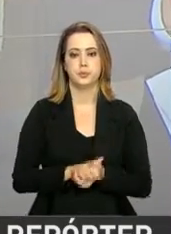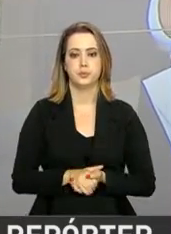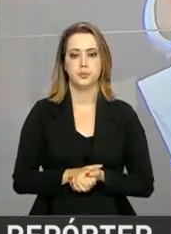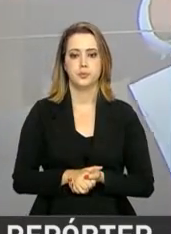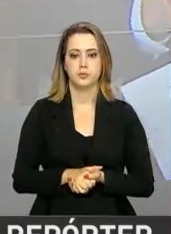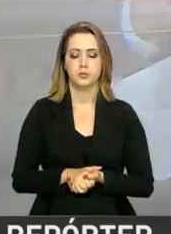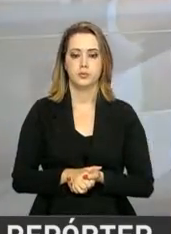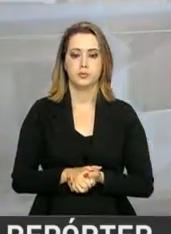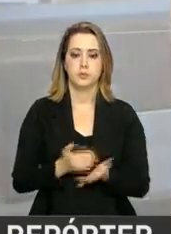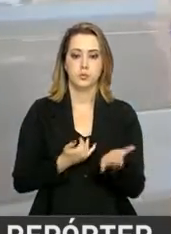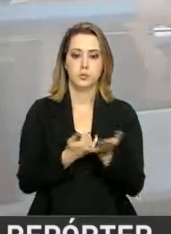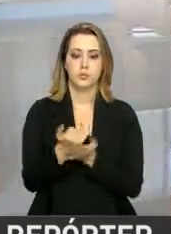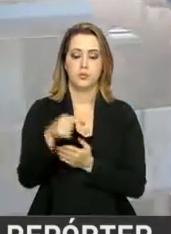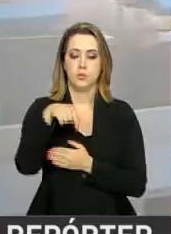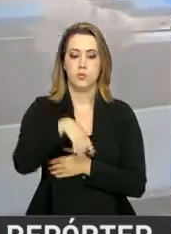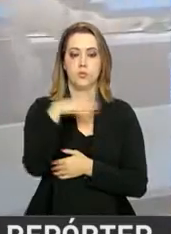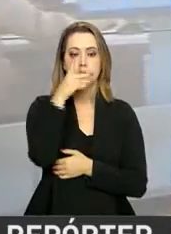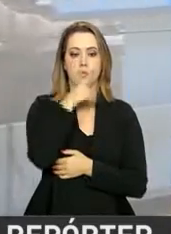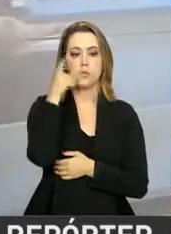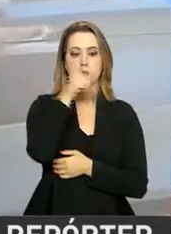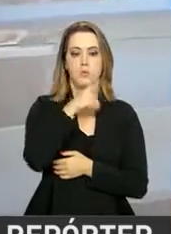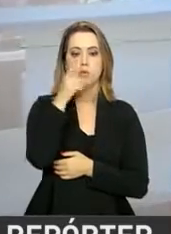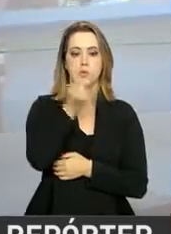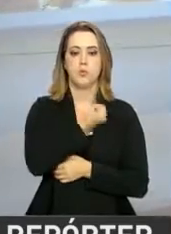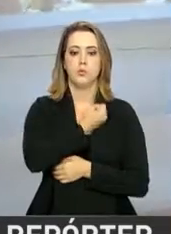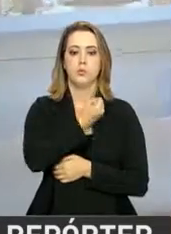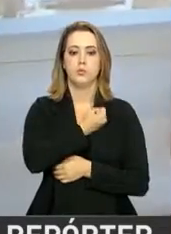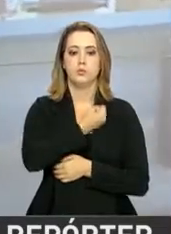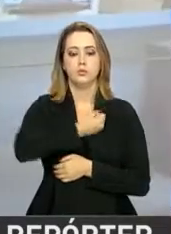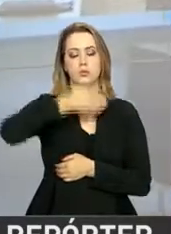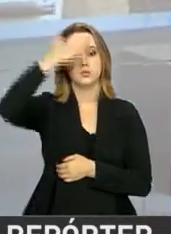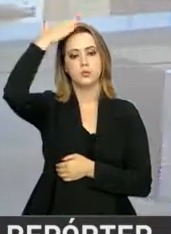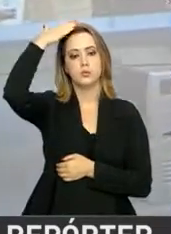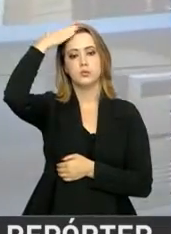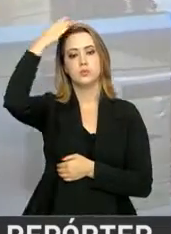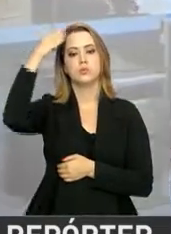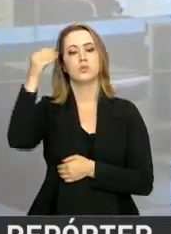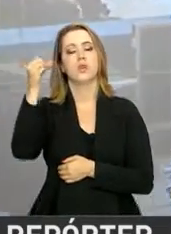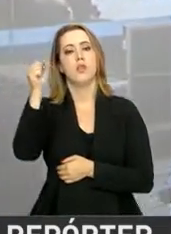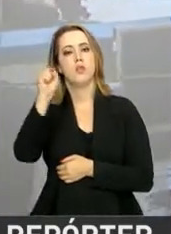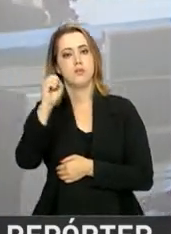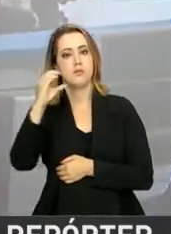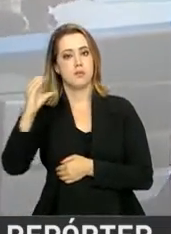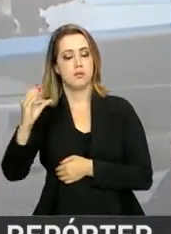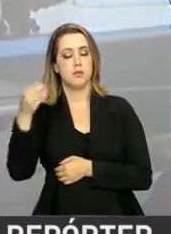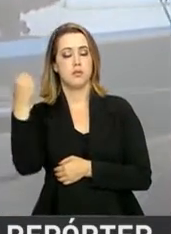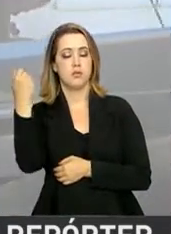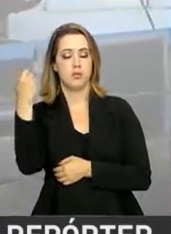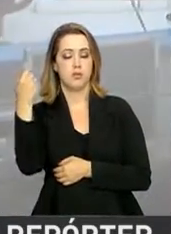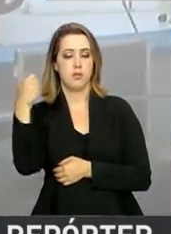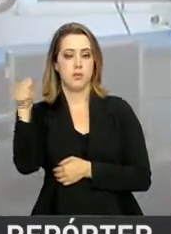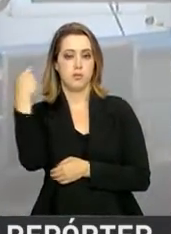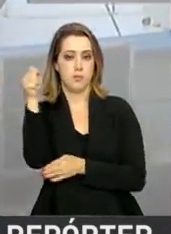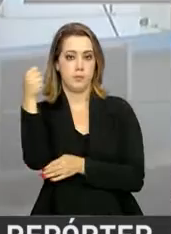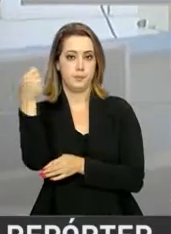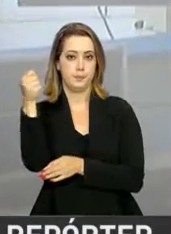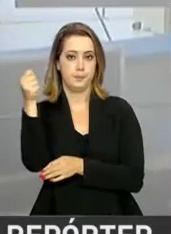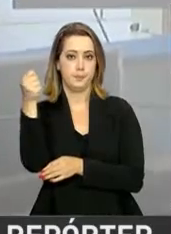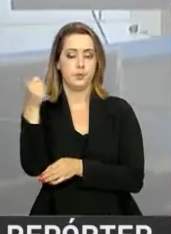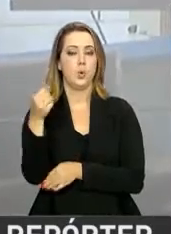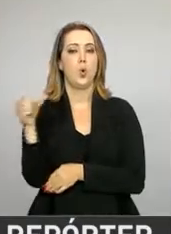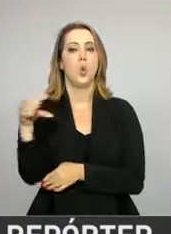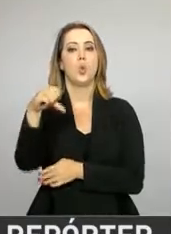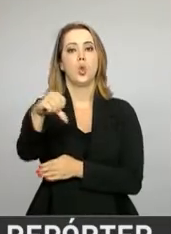ea partir deste domingo os números de celulares do paraná santa catarina e rio grande do sul ou ganhar o nono dígito